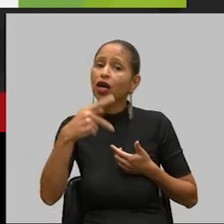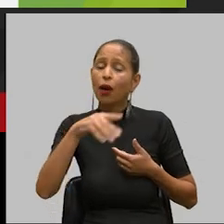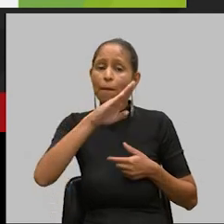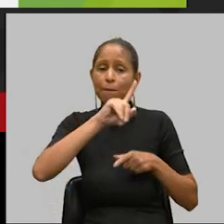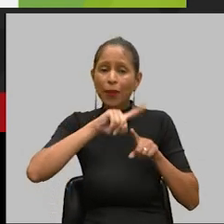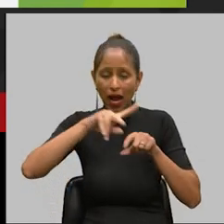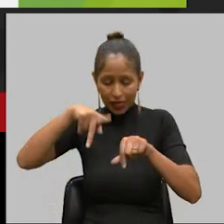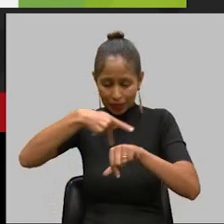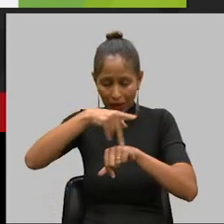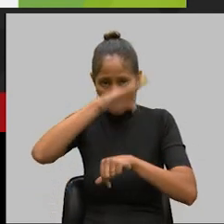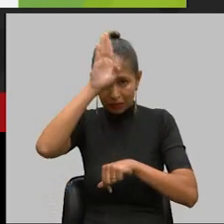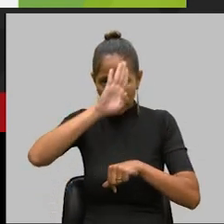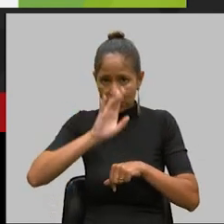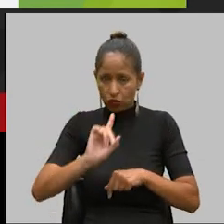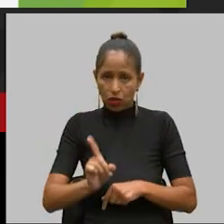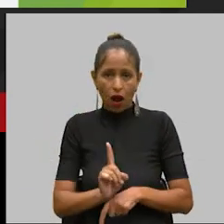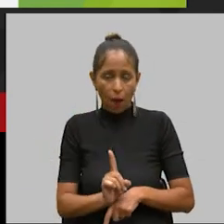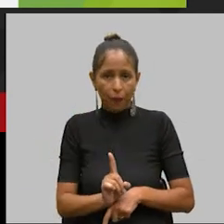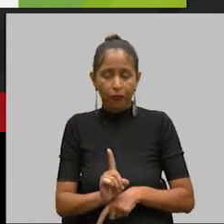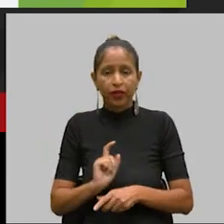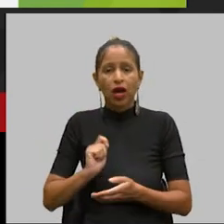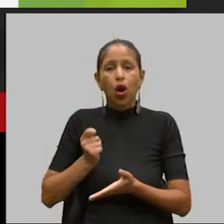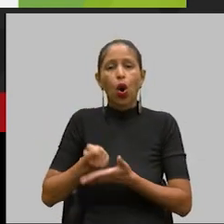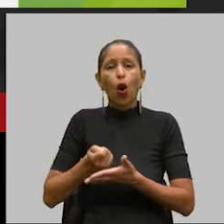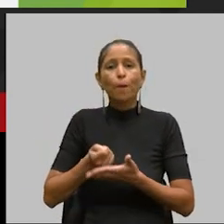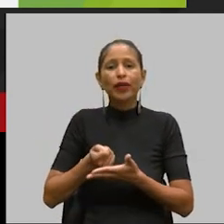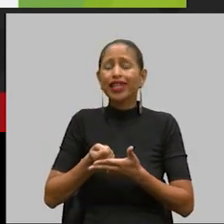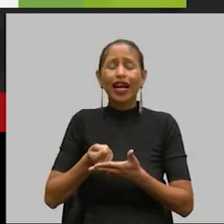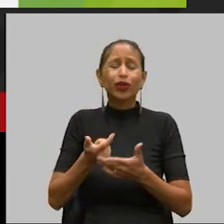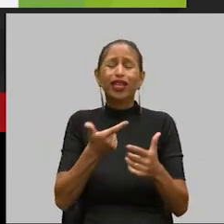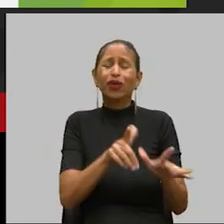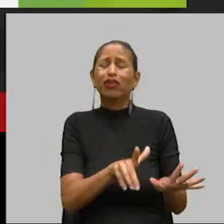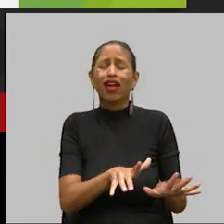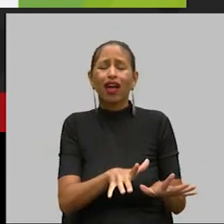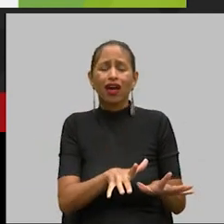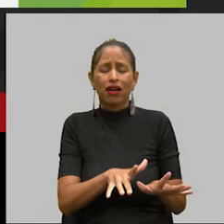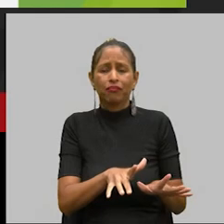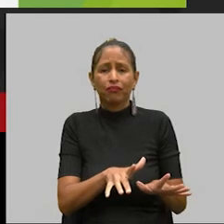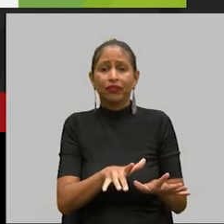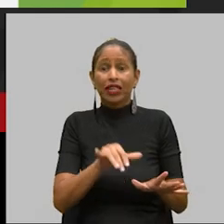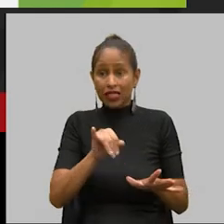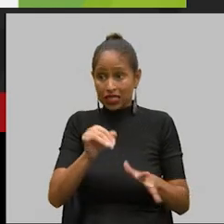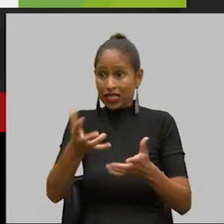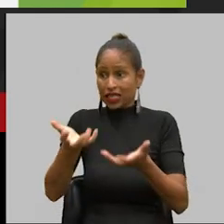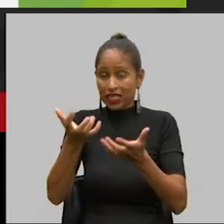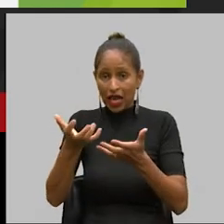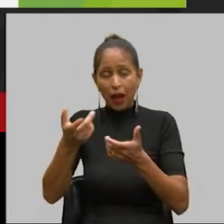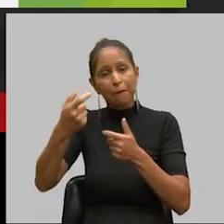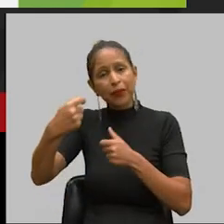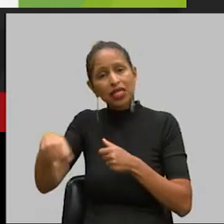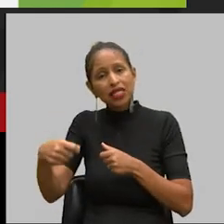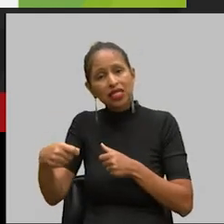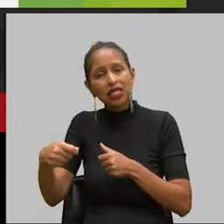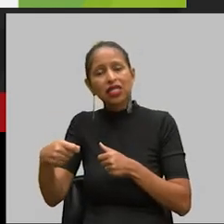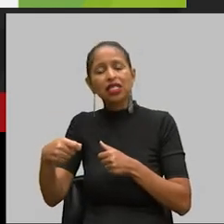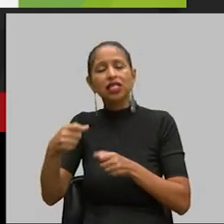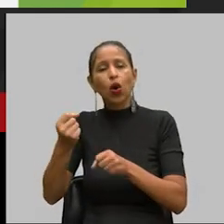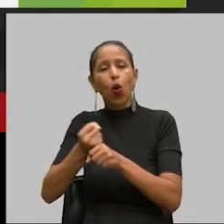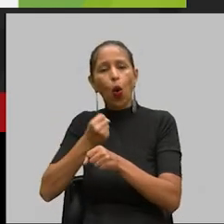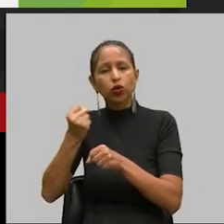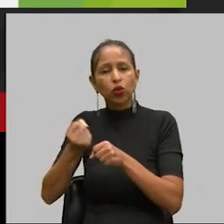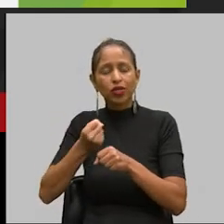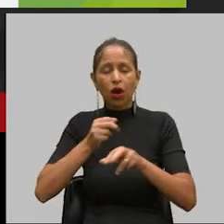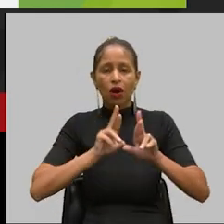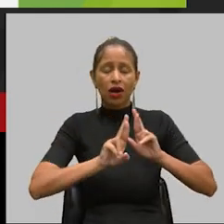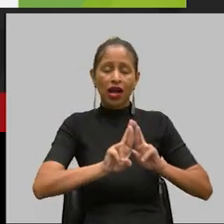assim né gente é obrigada a fazer o que não quer e quando a gente quer é precisa da gente construir